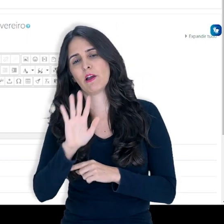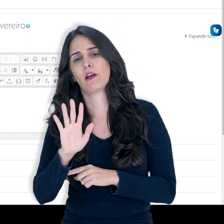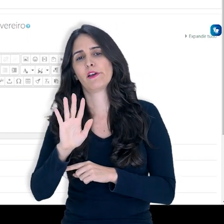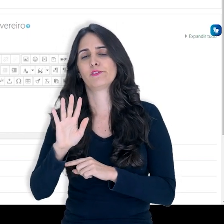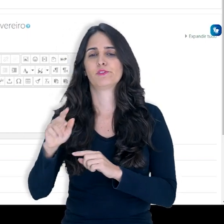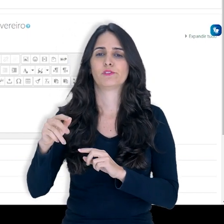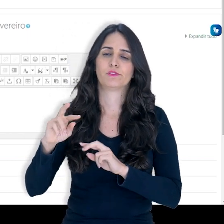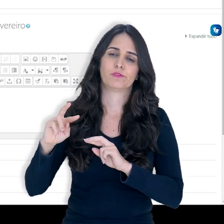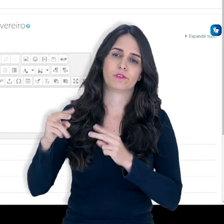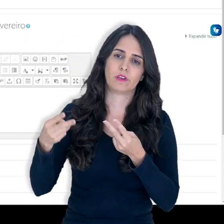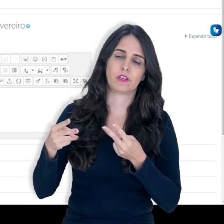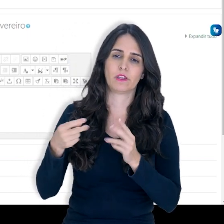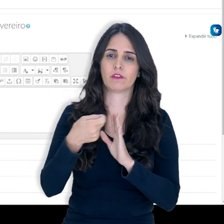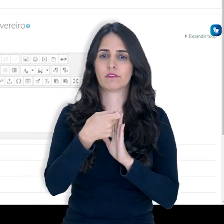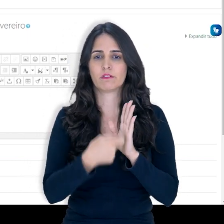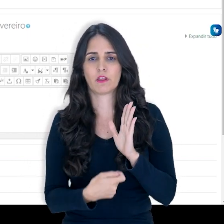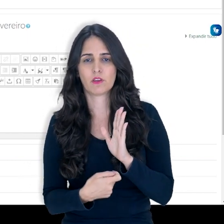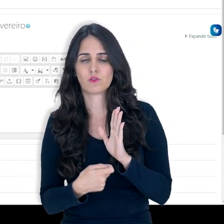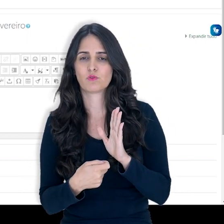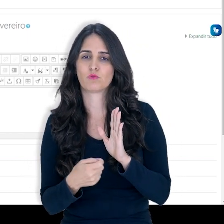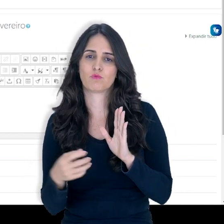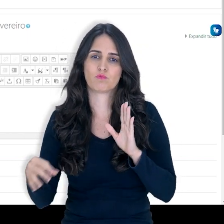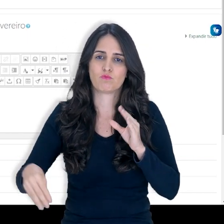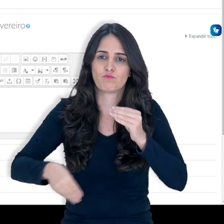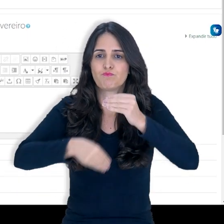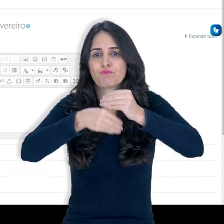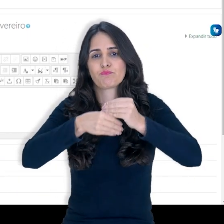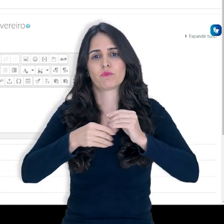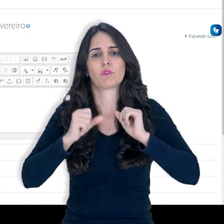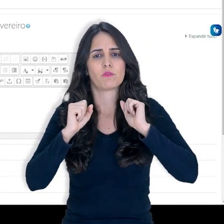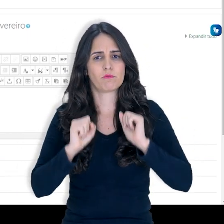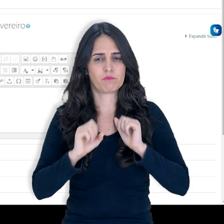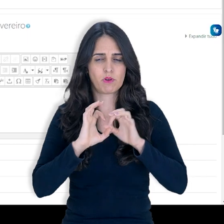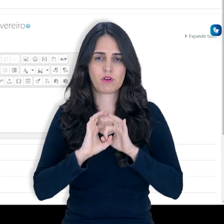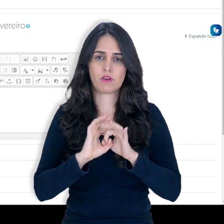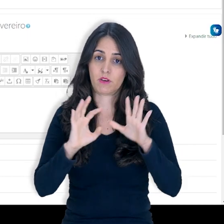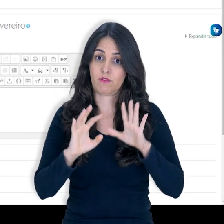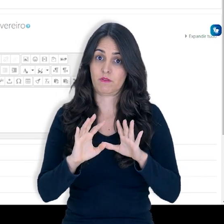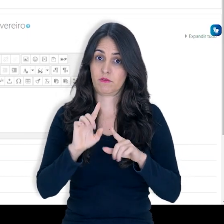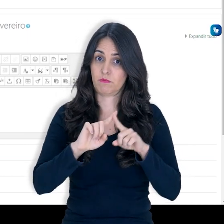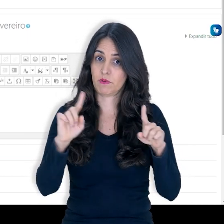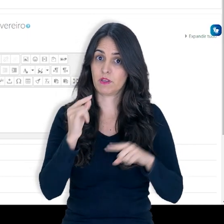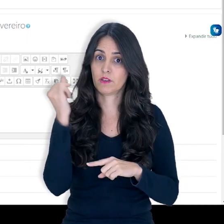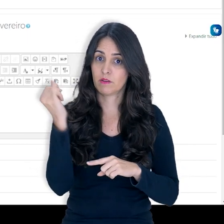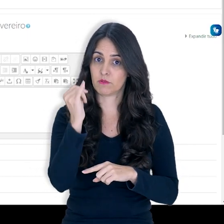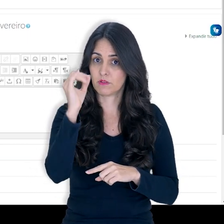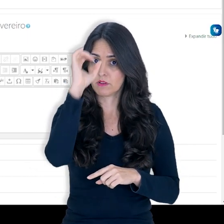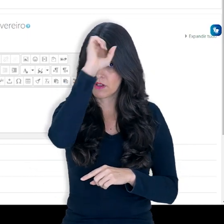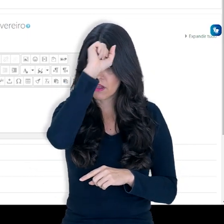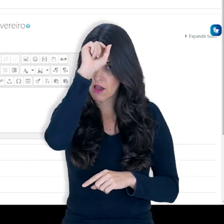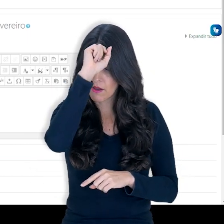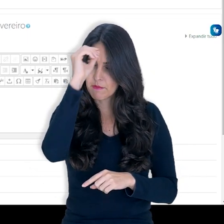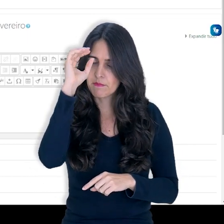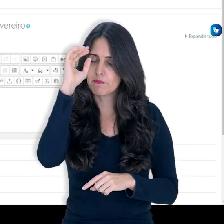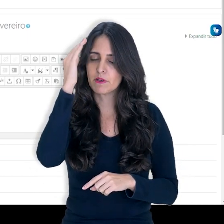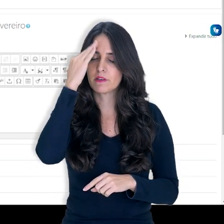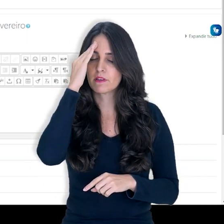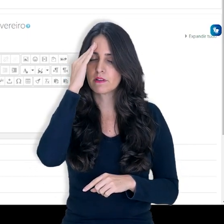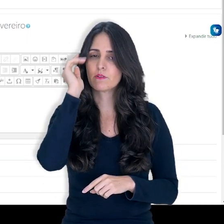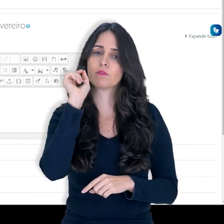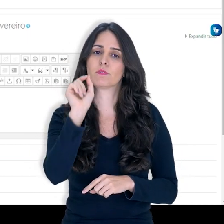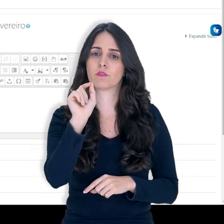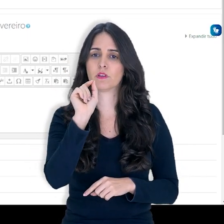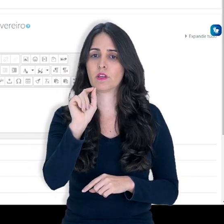pode adicionar apenas um texto, você pode incorporar um vídeo. E o importante é que você saiba que tudo que